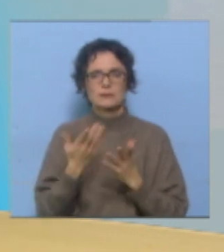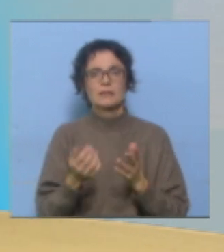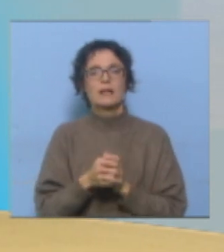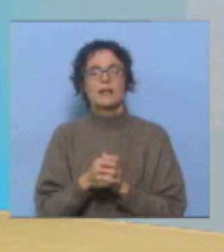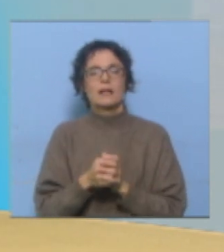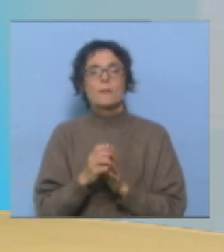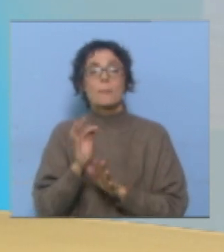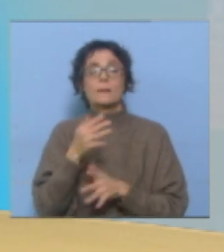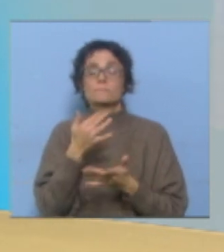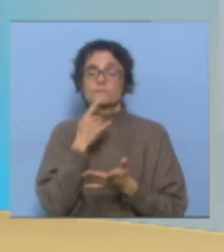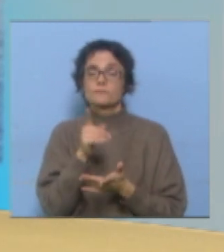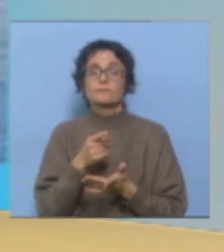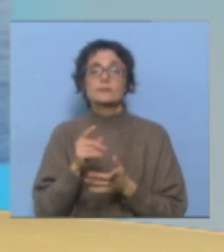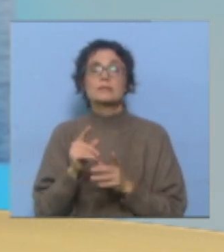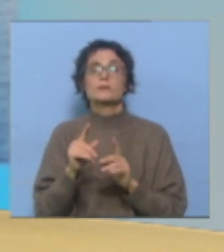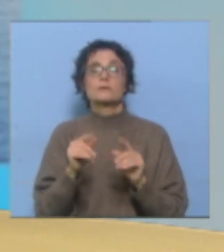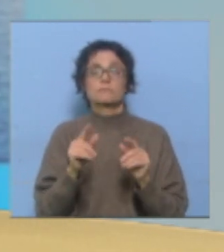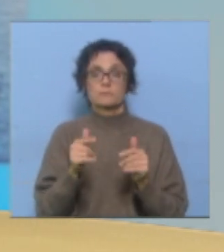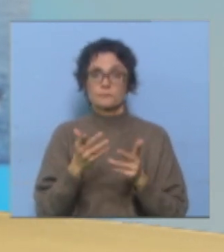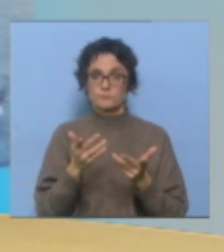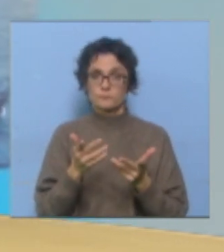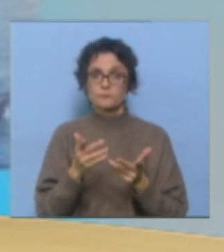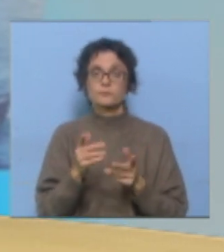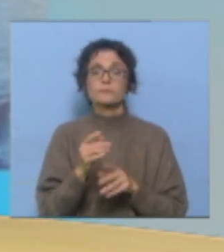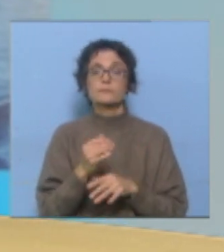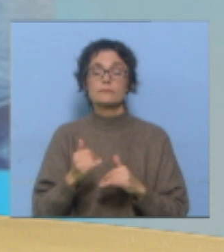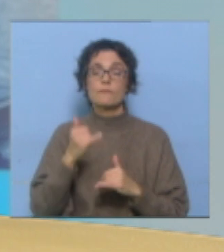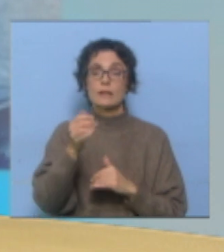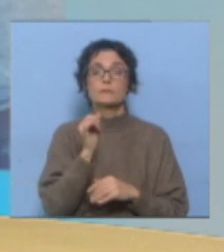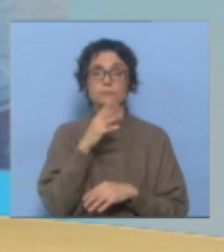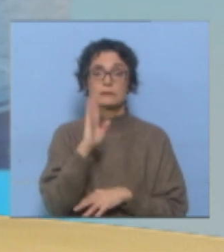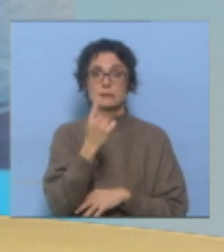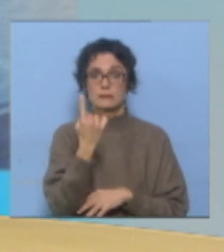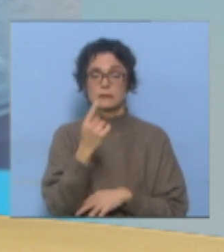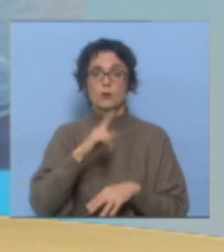Termino a recordar que a edição rádio do programa Eclésia passa também mais logo na Antena 1, quando